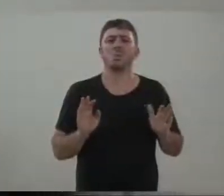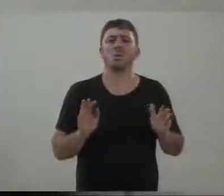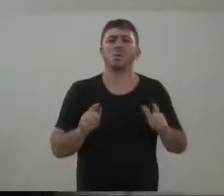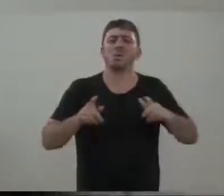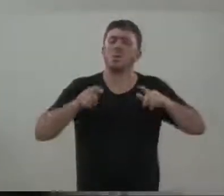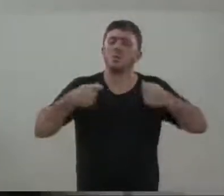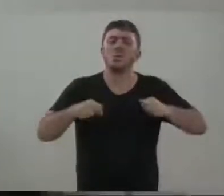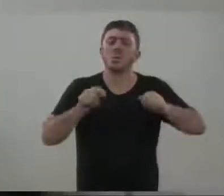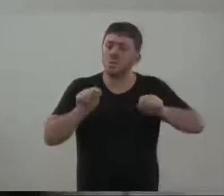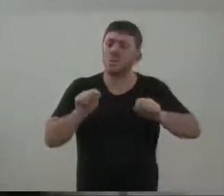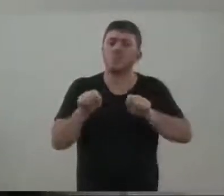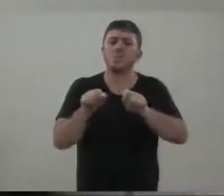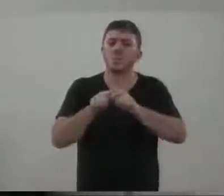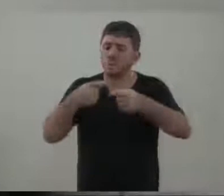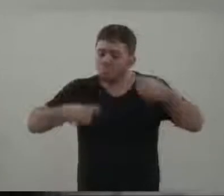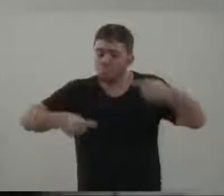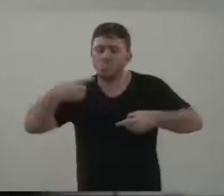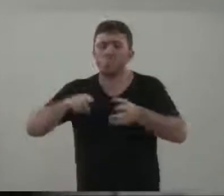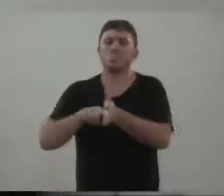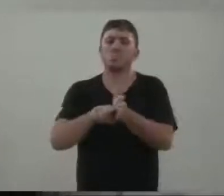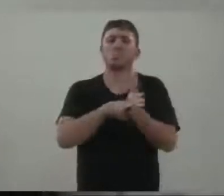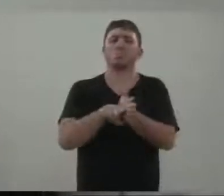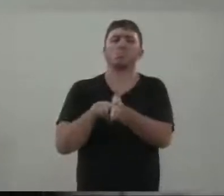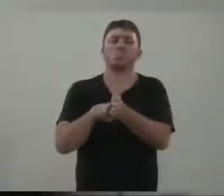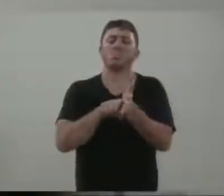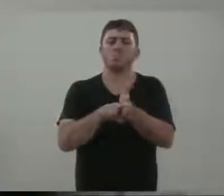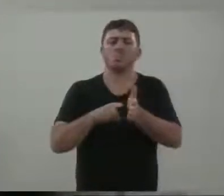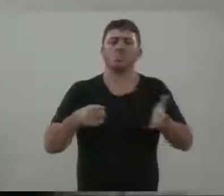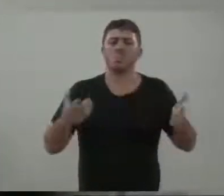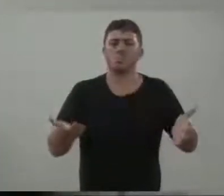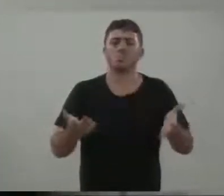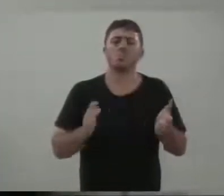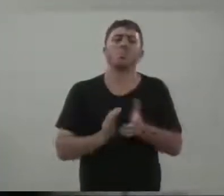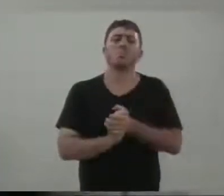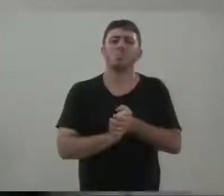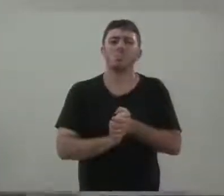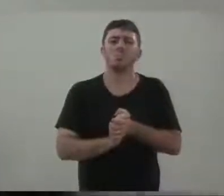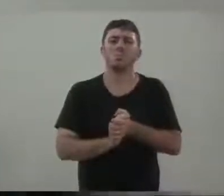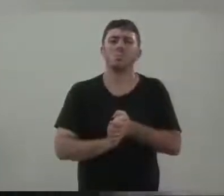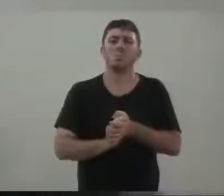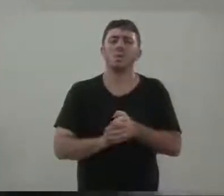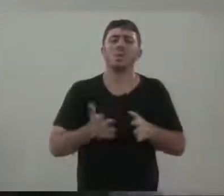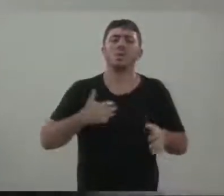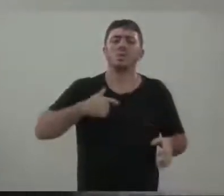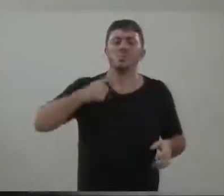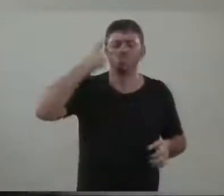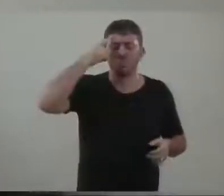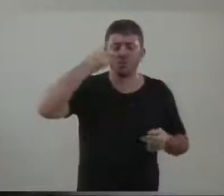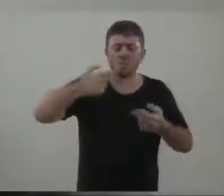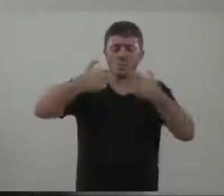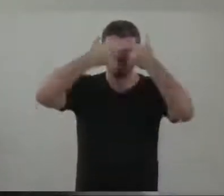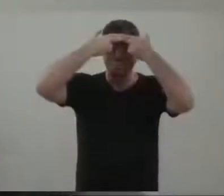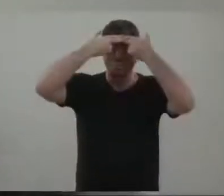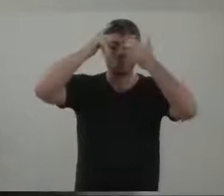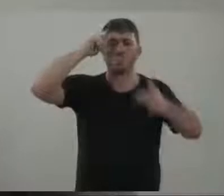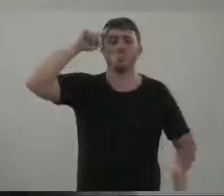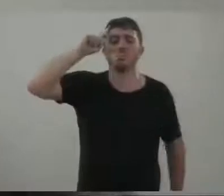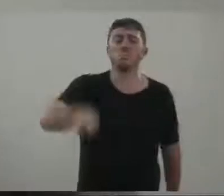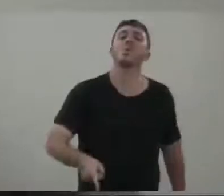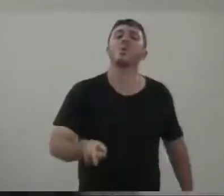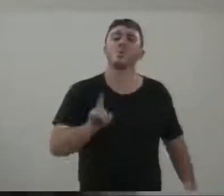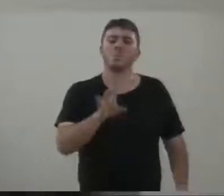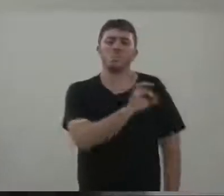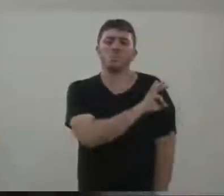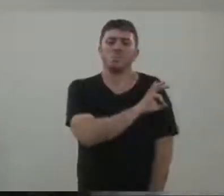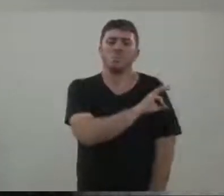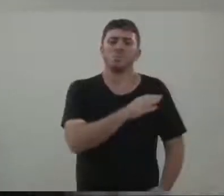consulta, de debate. O fato é que esse debate precisa ser feito, né, para que não fique esse trauma das pessoas não podendo nem opinar,